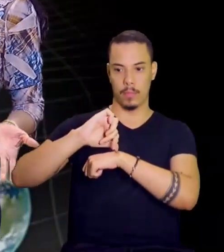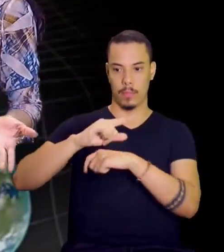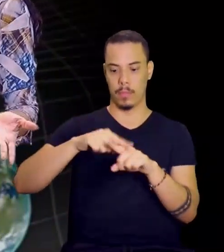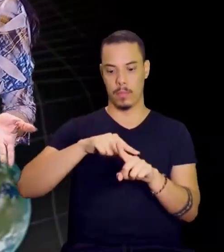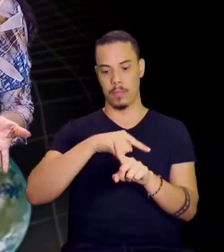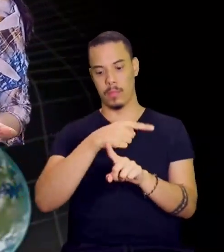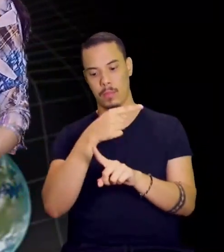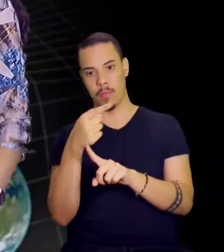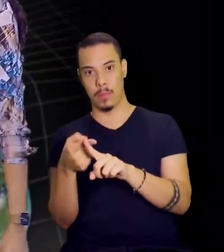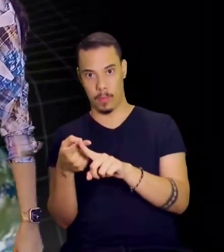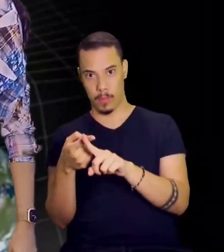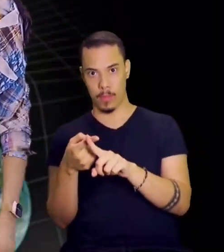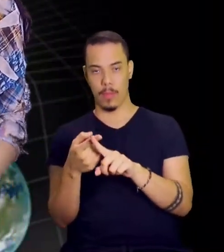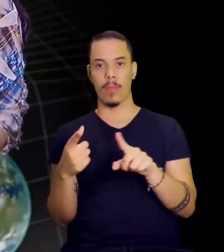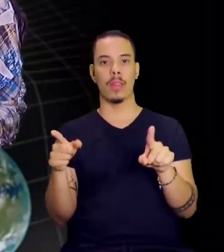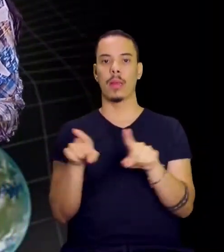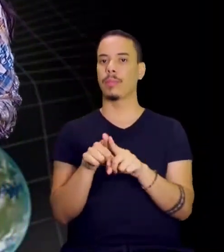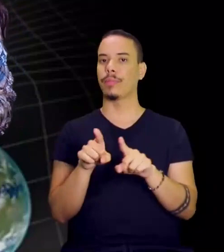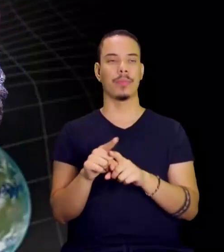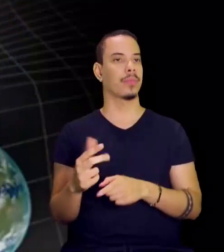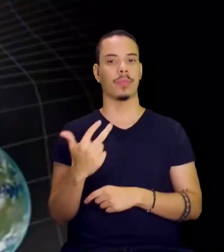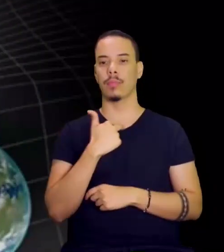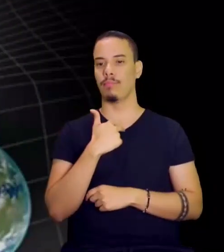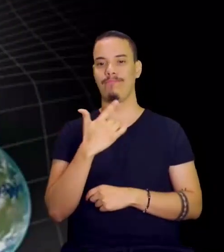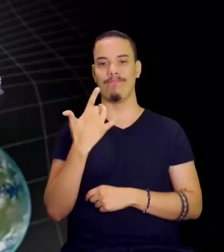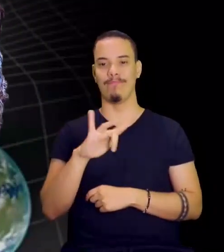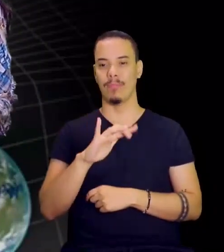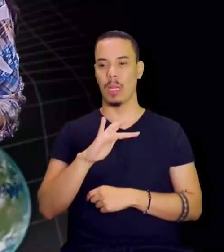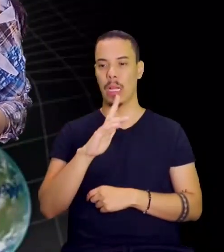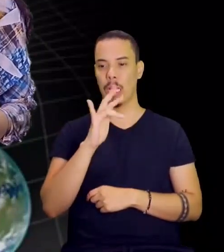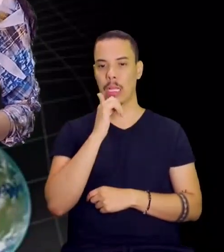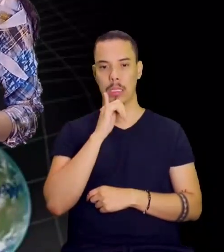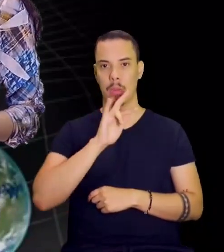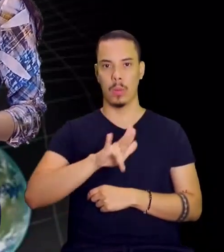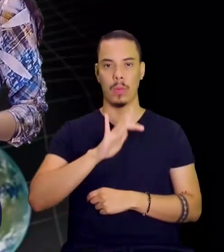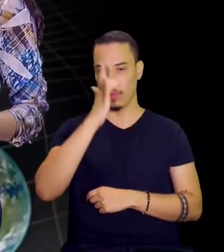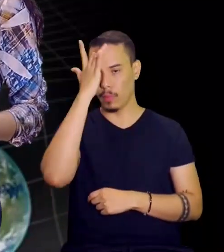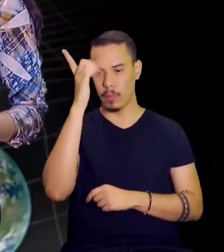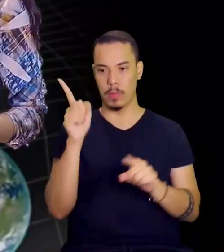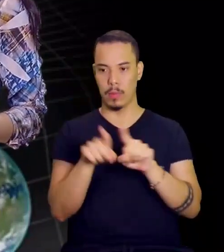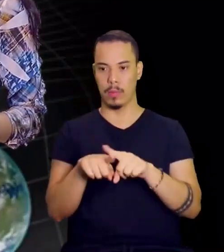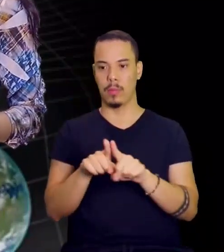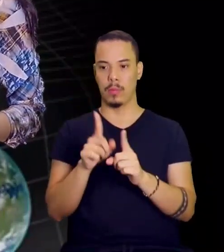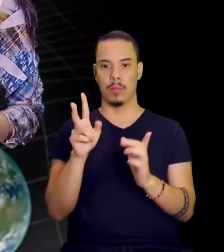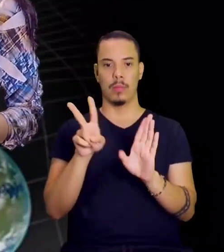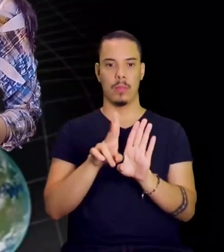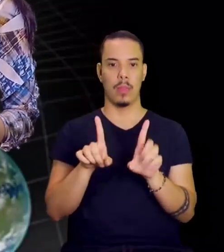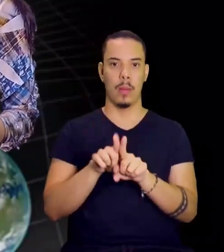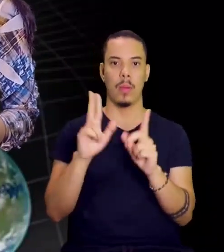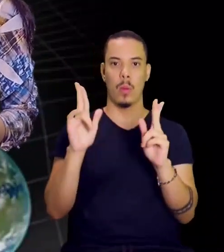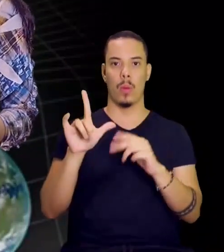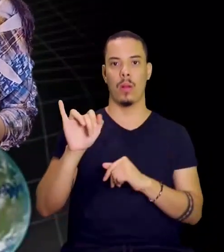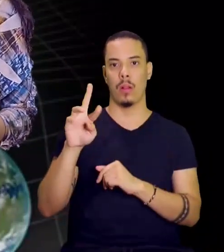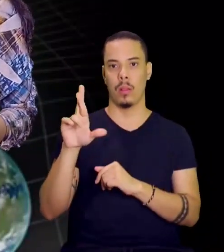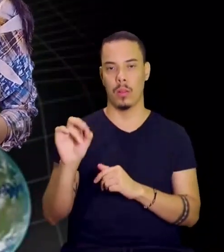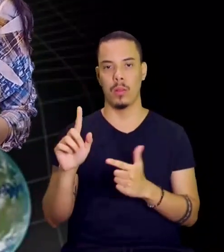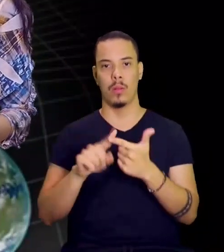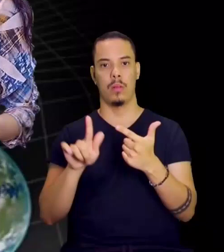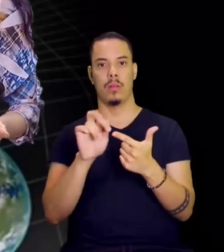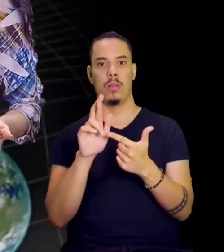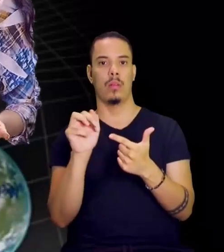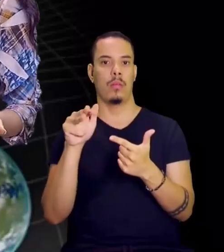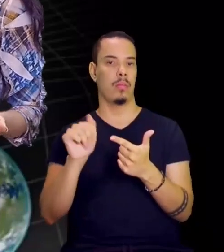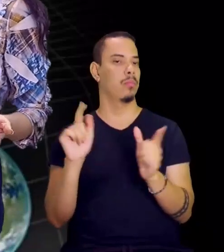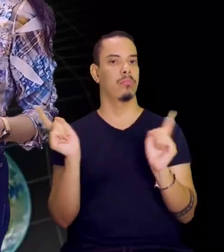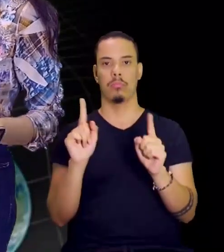né? E ele não tem essa facilidade do quilograma, do litro, do grama e do metro, porque não é de 1000 e 1010, não é